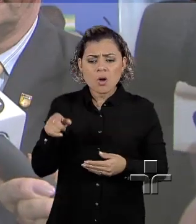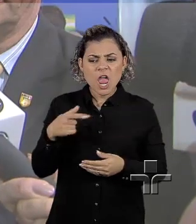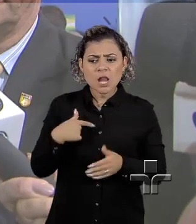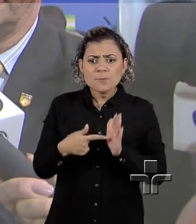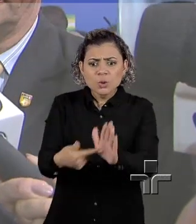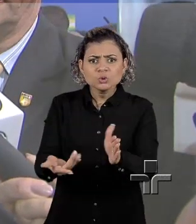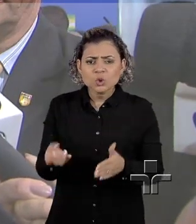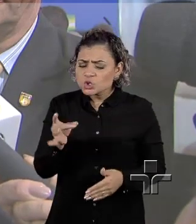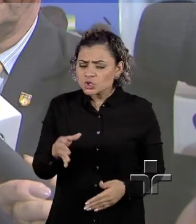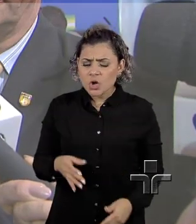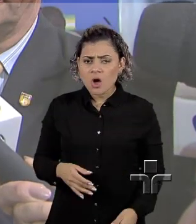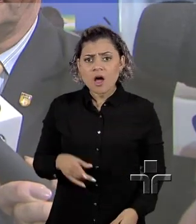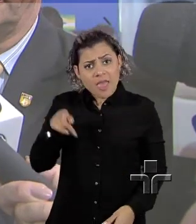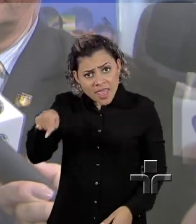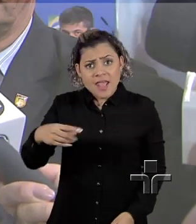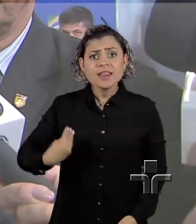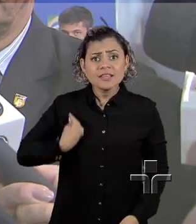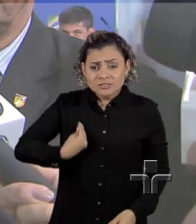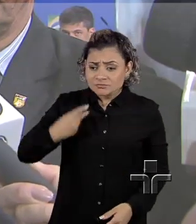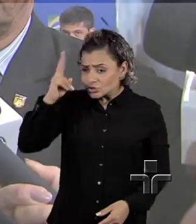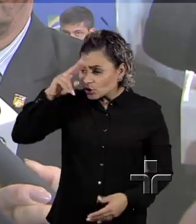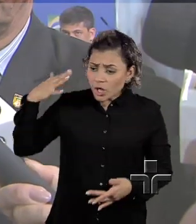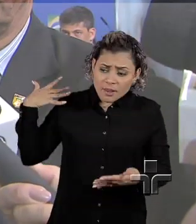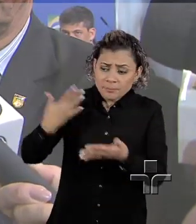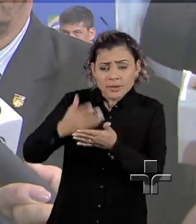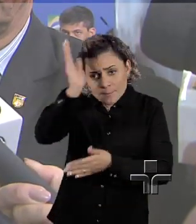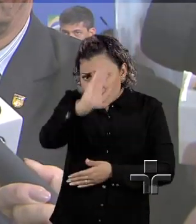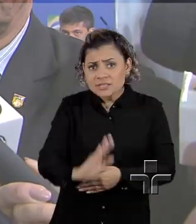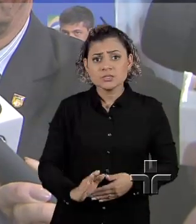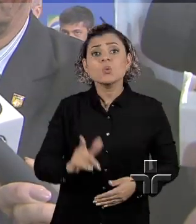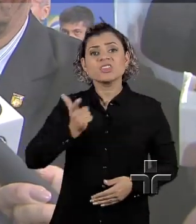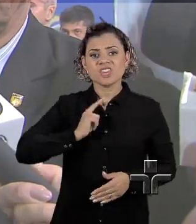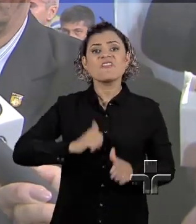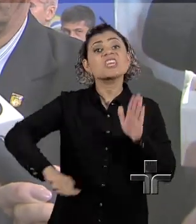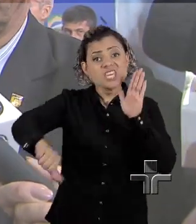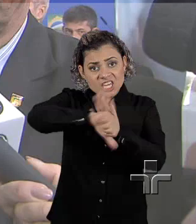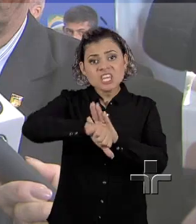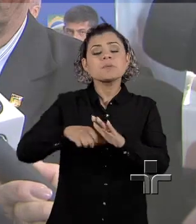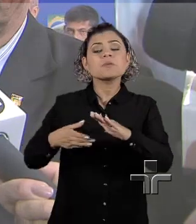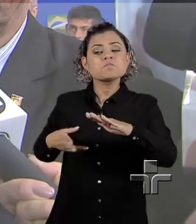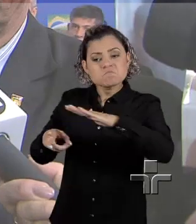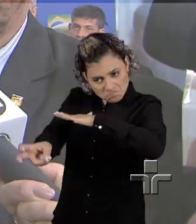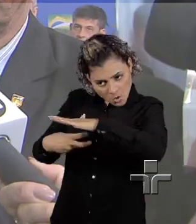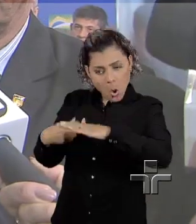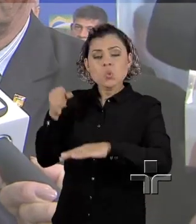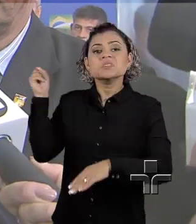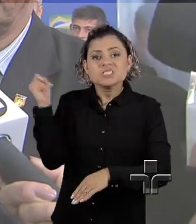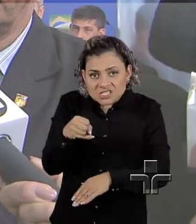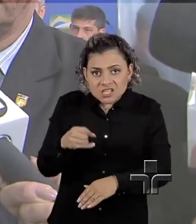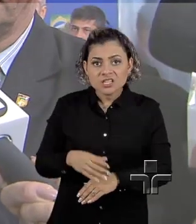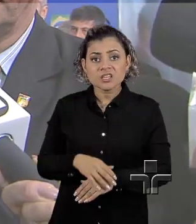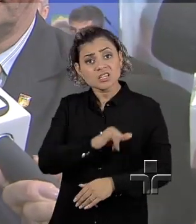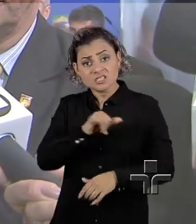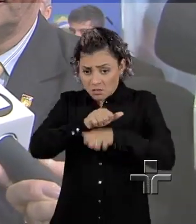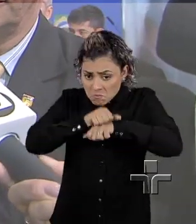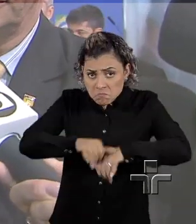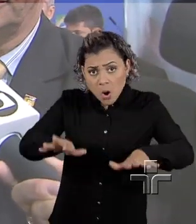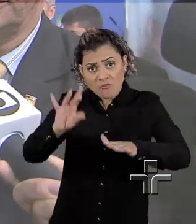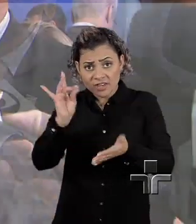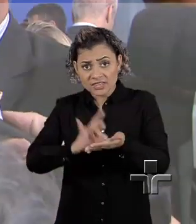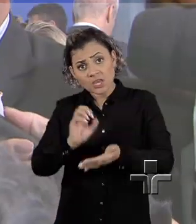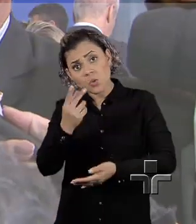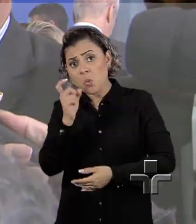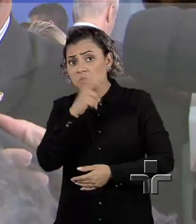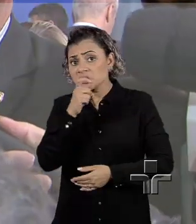faz parte da história do Brasil. Houve uma queda criminosa, né, uma invasão criminosa. Se o que está sendo vazado é verdadeiro ou